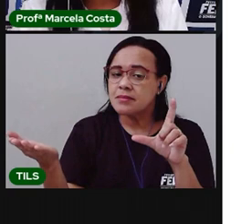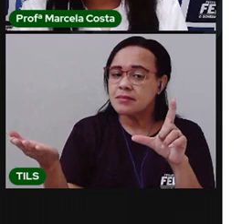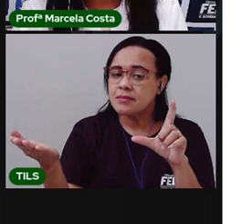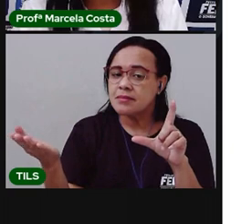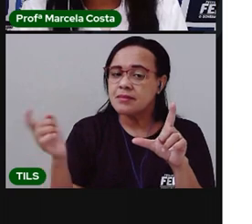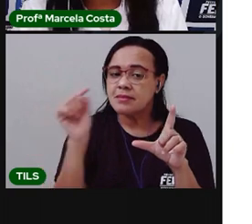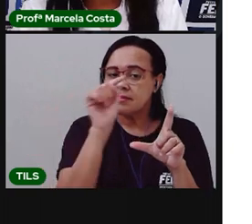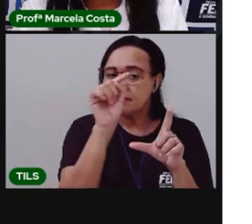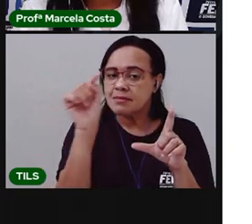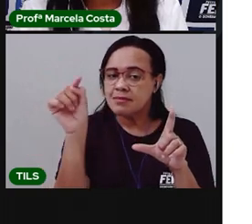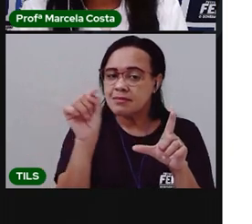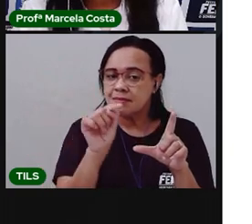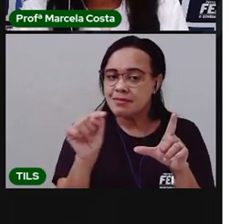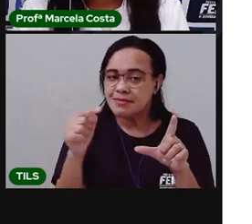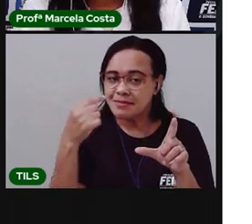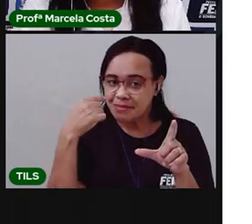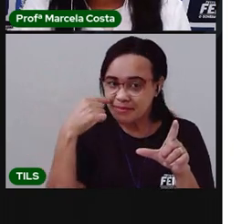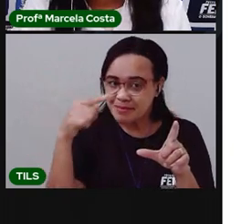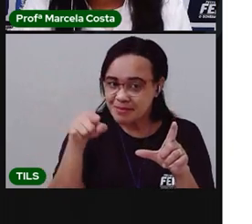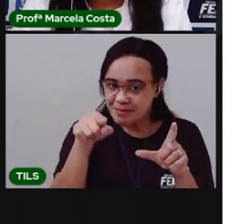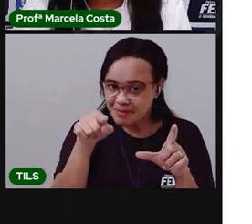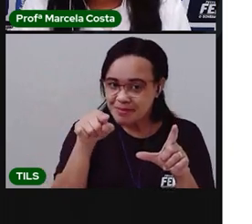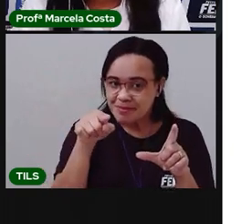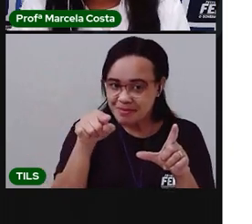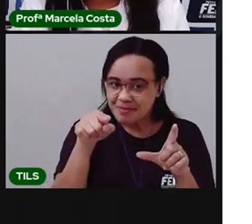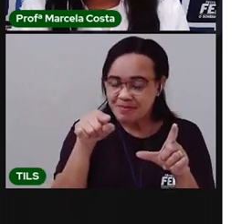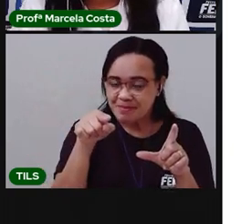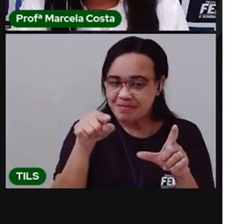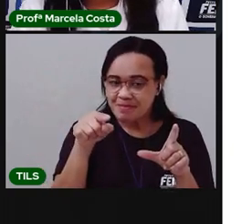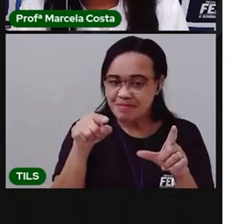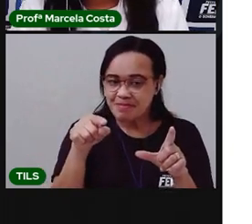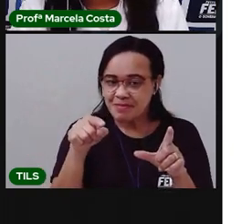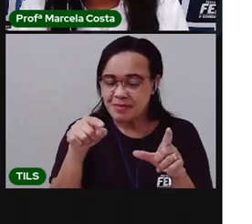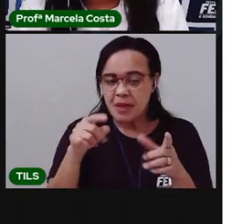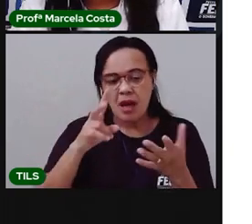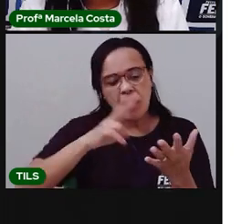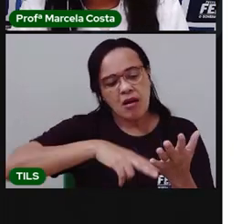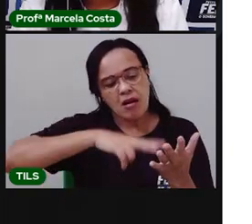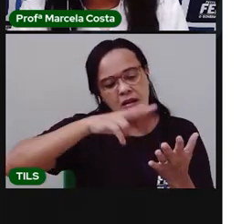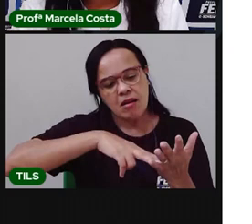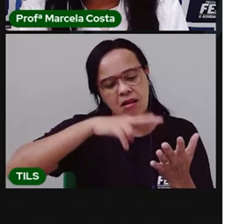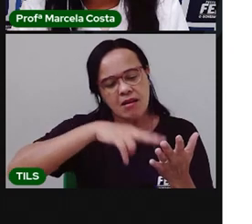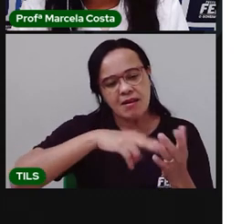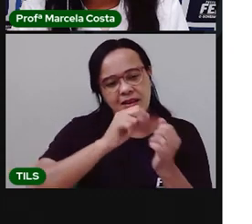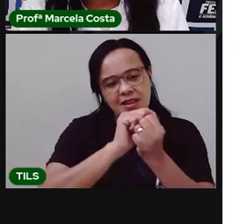A letra Z, né? Vamos fazer a leitura juntos?